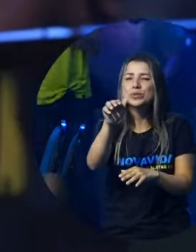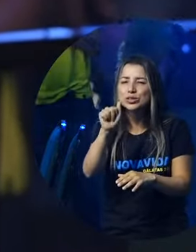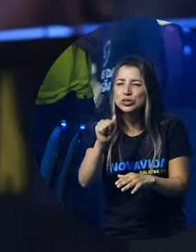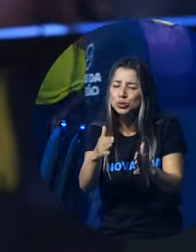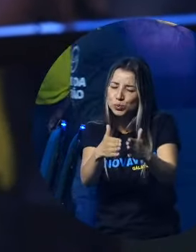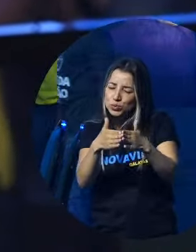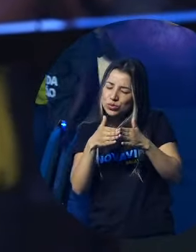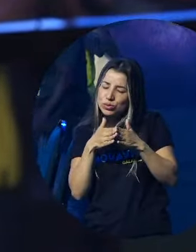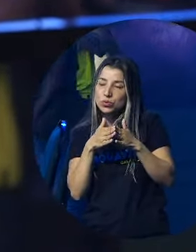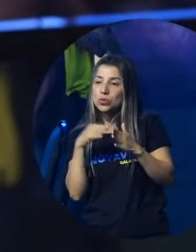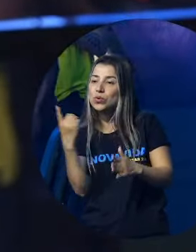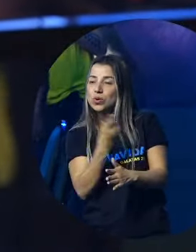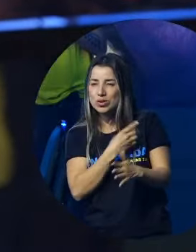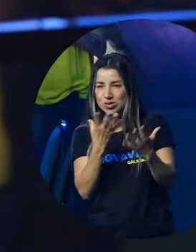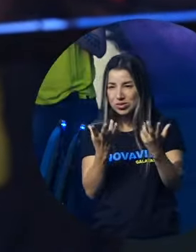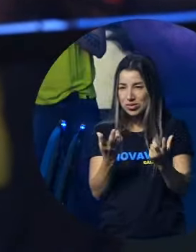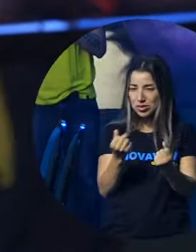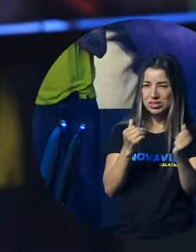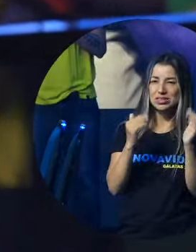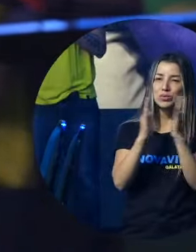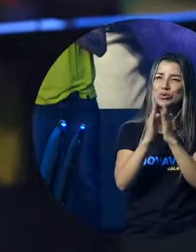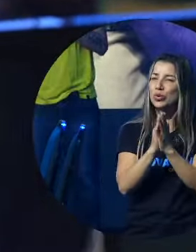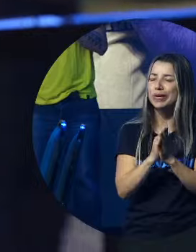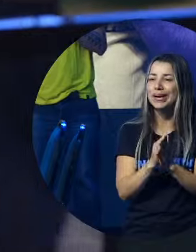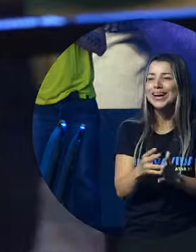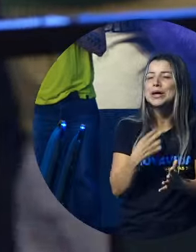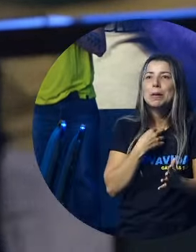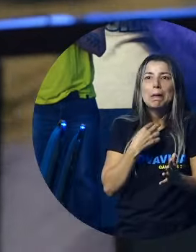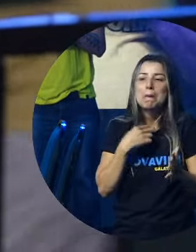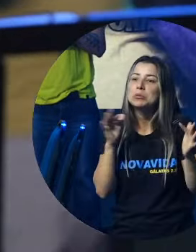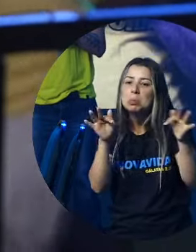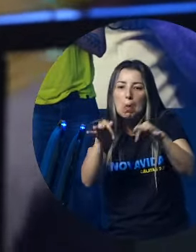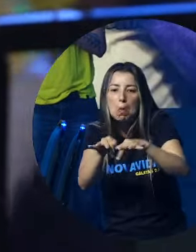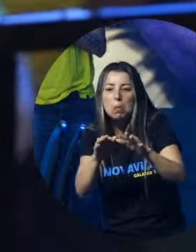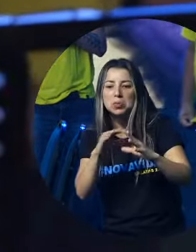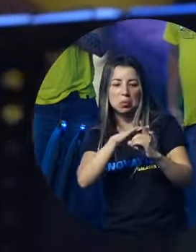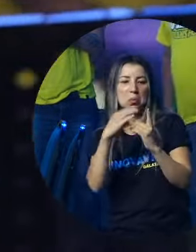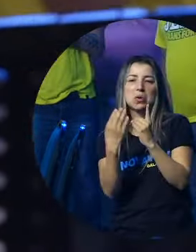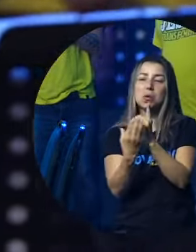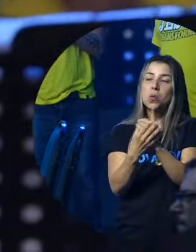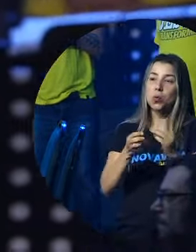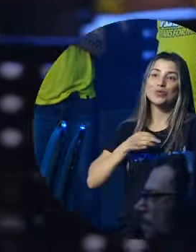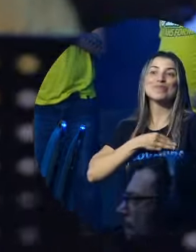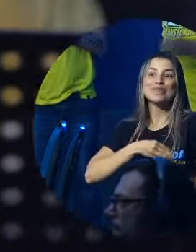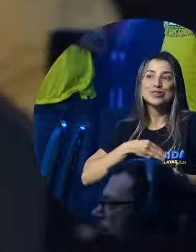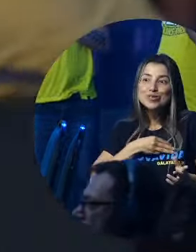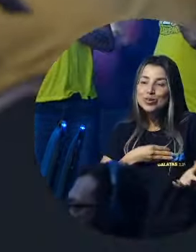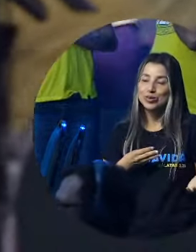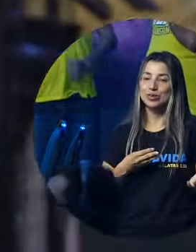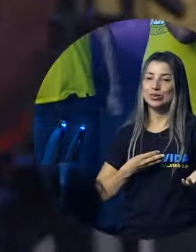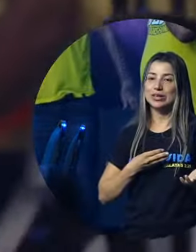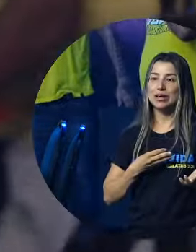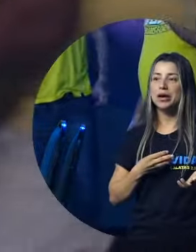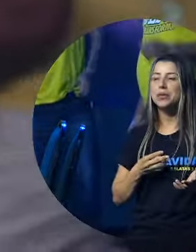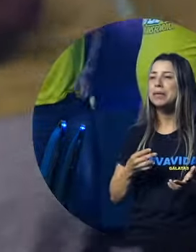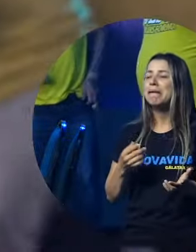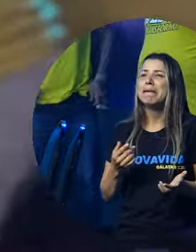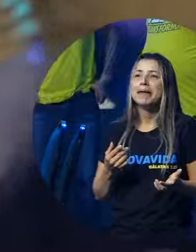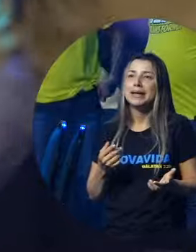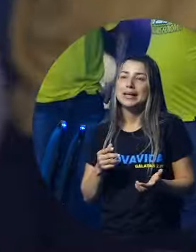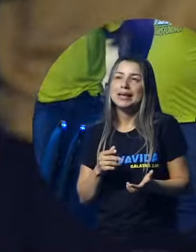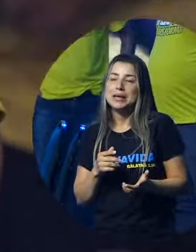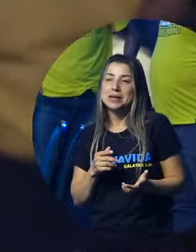aqui. Eu não posso terminar um culto missionário, irmãos, sem fazer aqui um apelo e perguntar quem